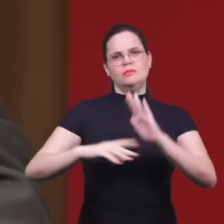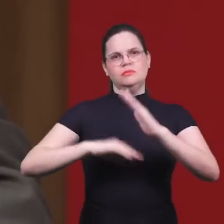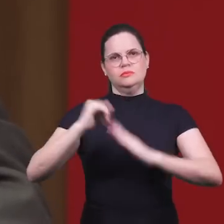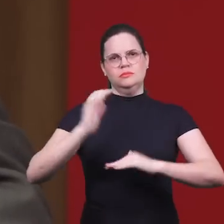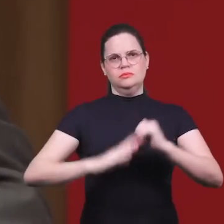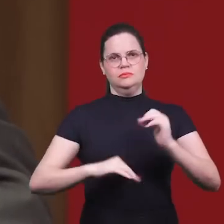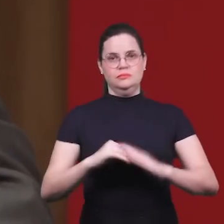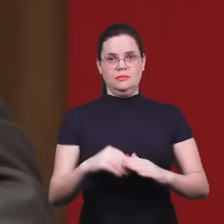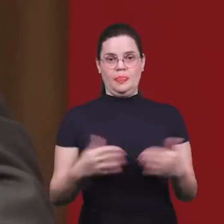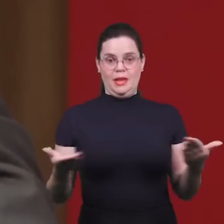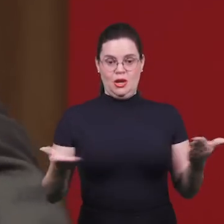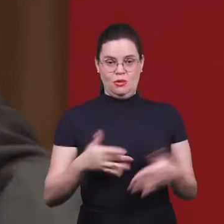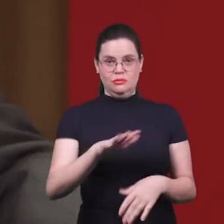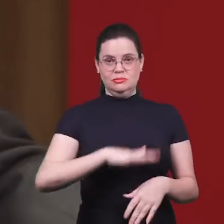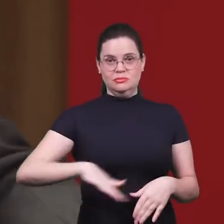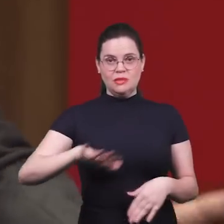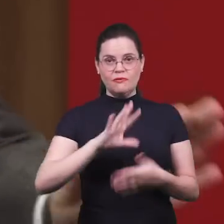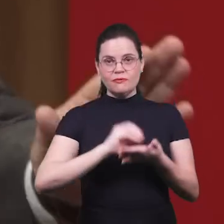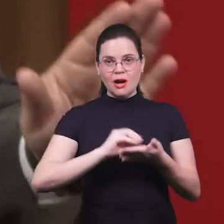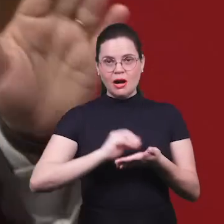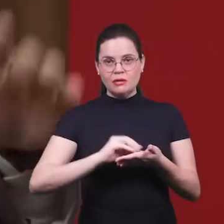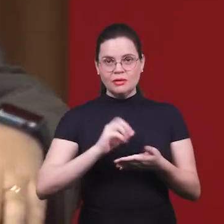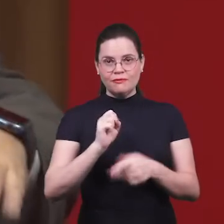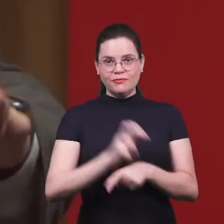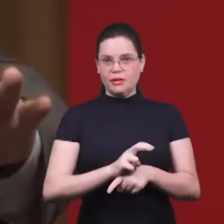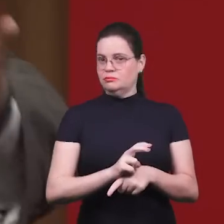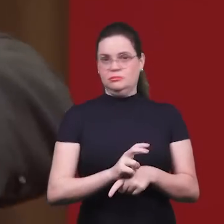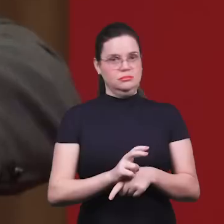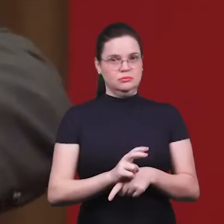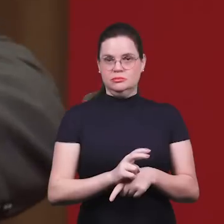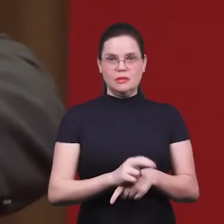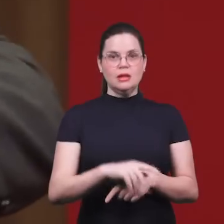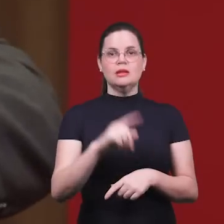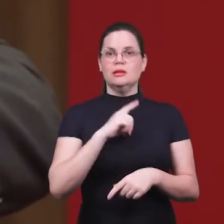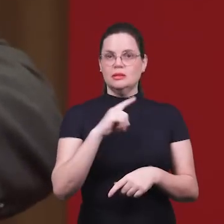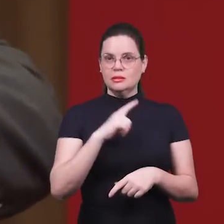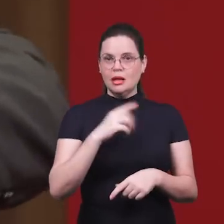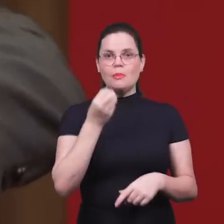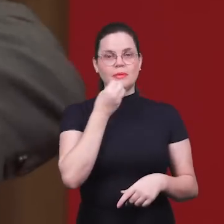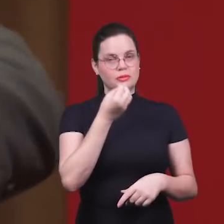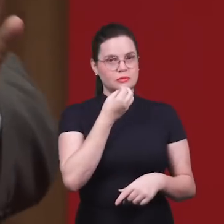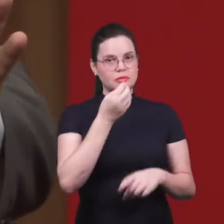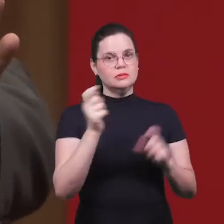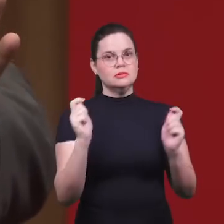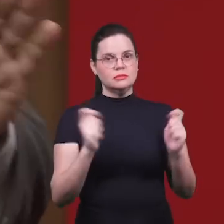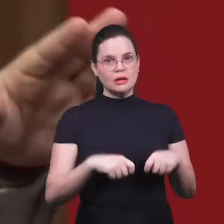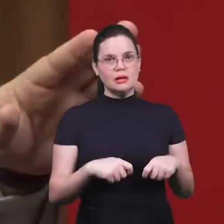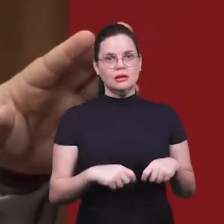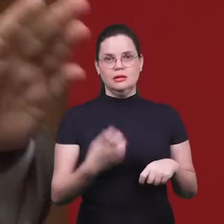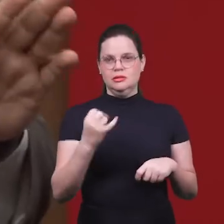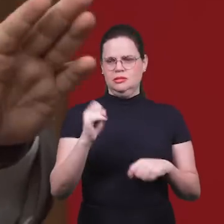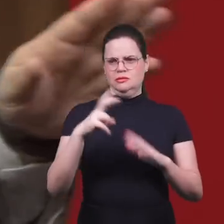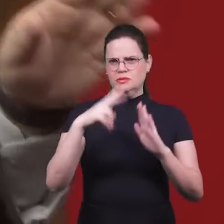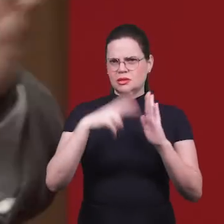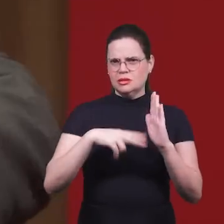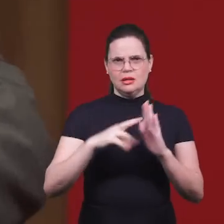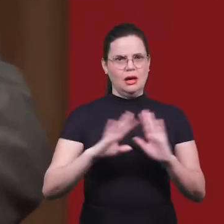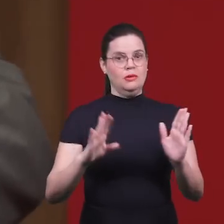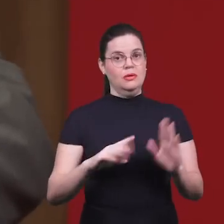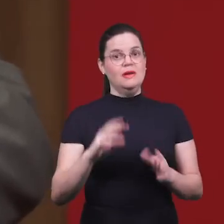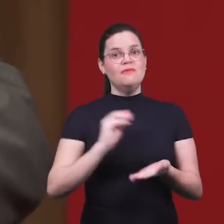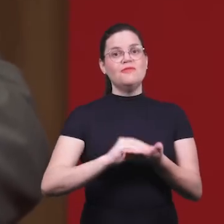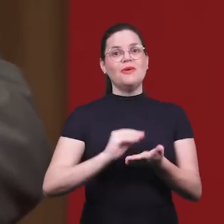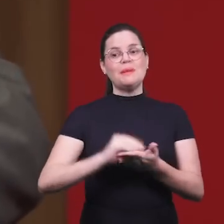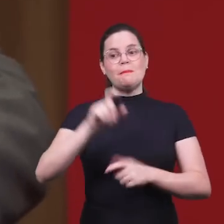está faltando trabalho, tá? Eu falo assim, não, se vocês acham que está faltando oportunidade, se em algum lugar vocês leram isso, não, está faltando